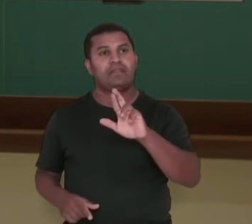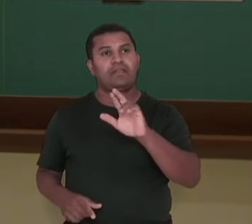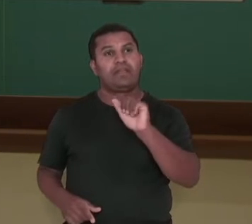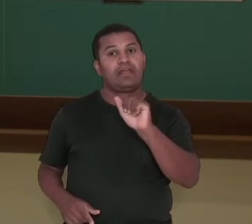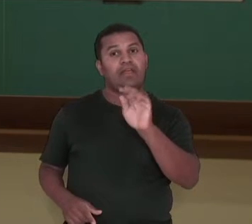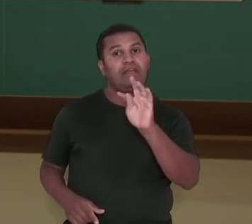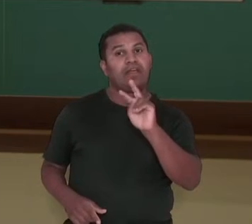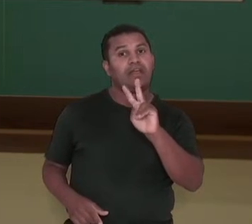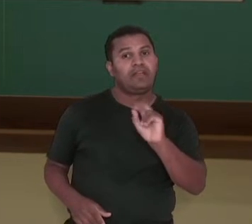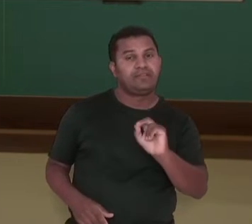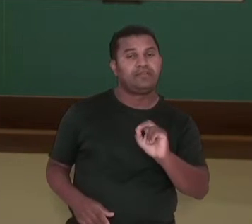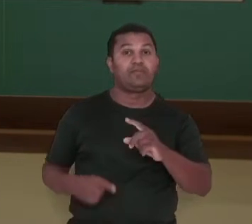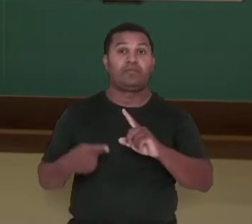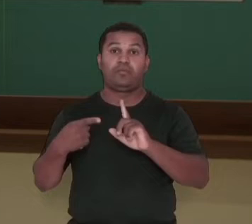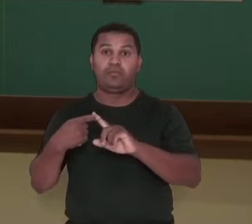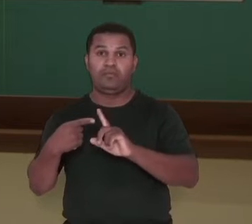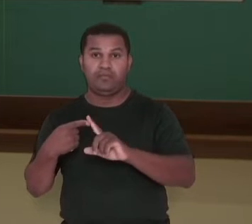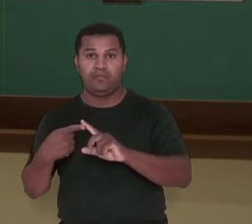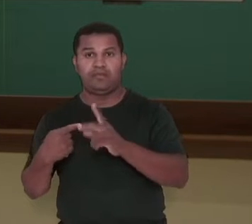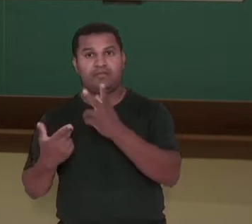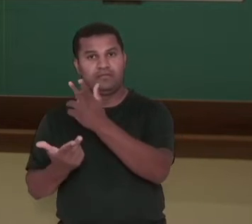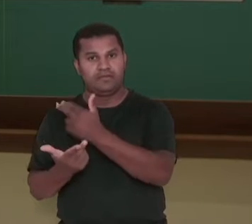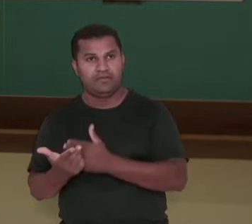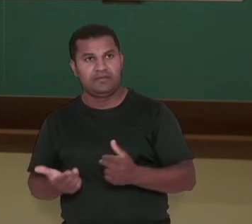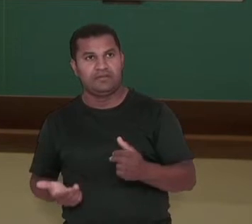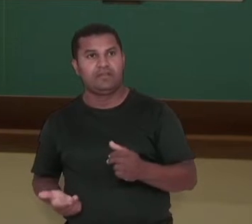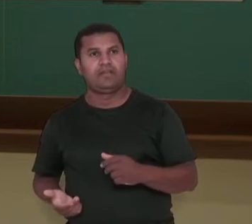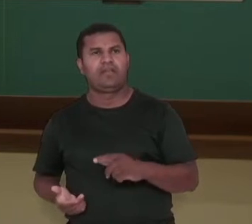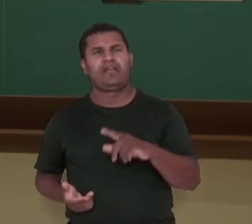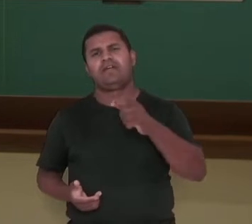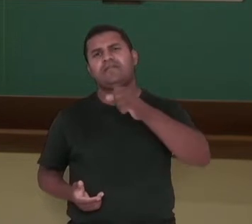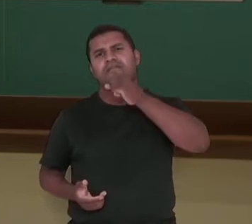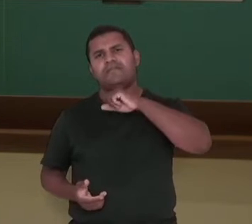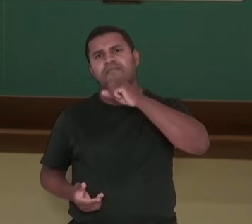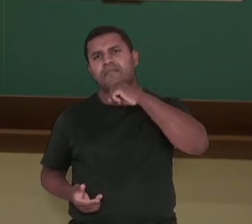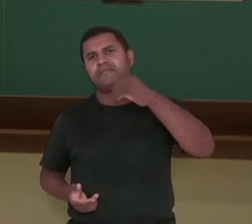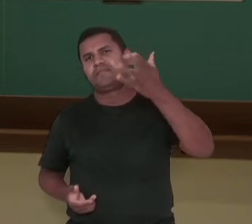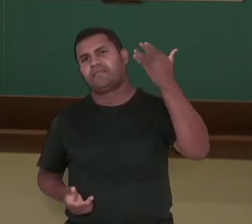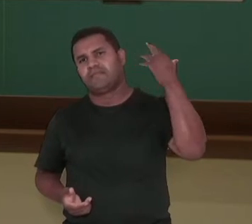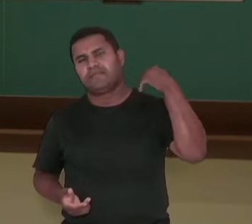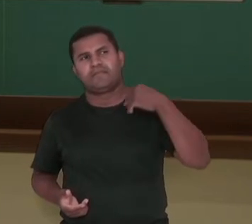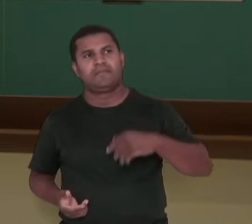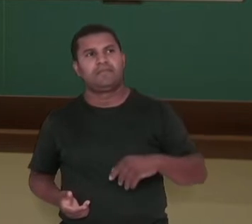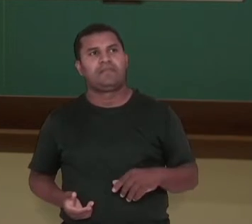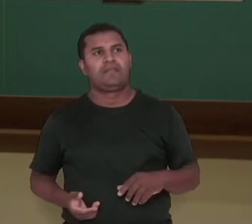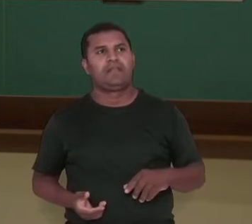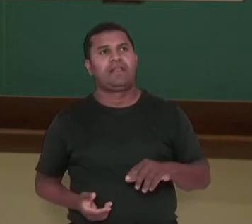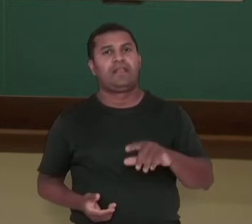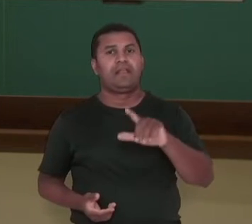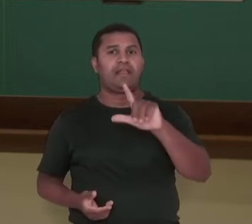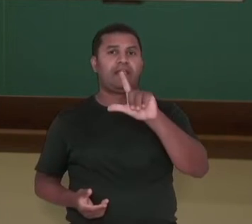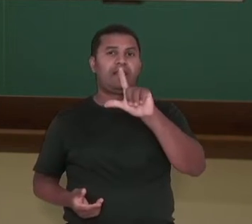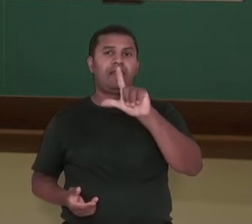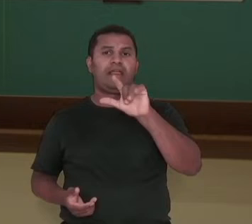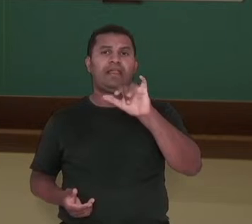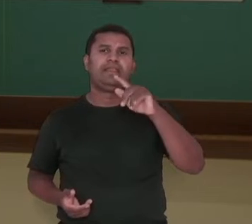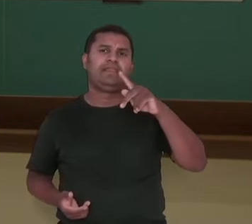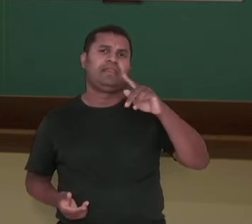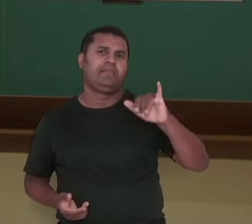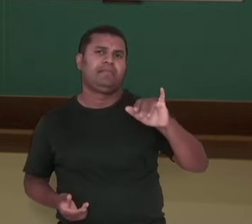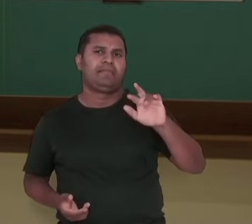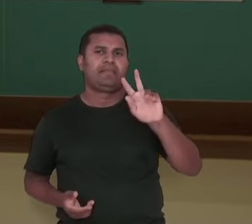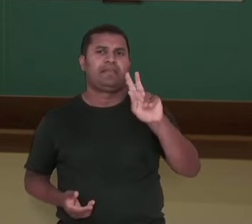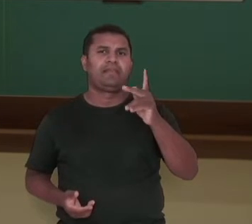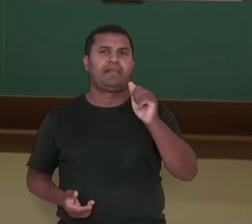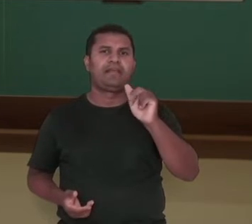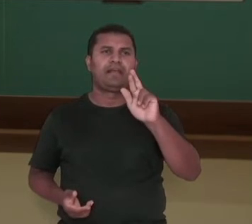vocês então. O primeiro desenho aqui é um desenho mais antigo, Lip Hard, se eu não me engano. Talvez não seja